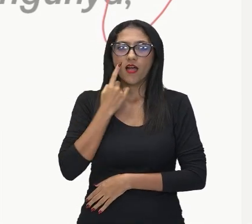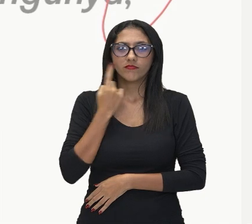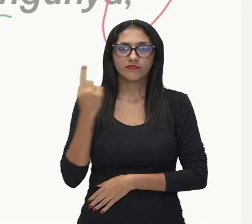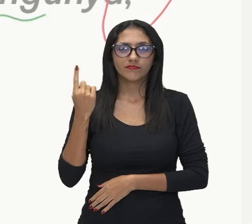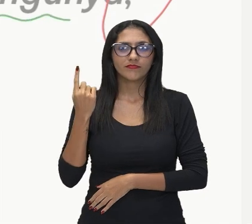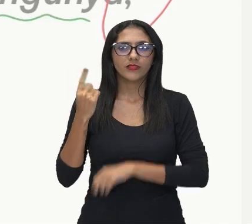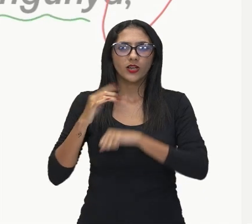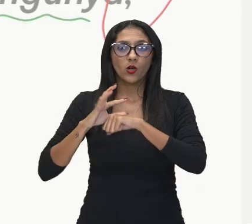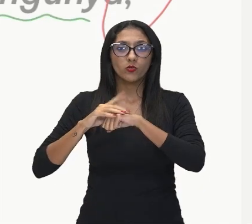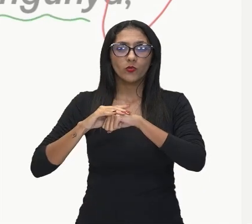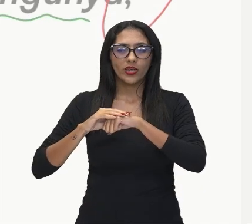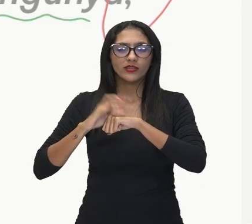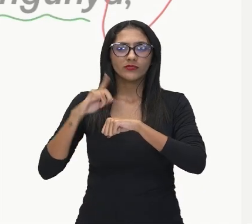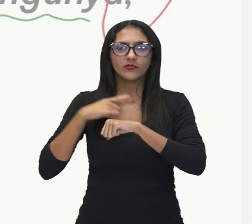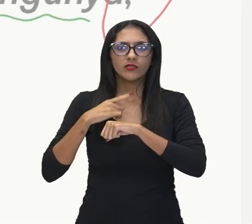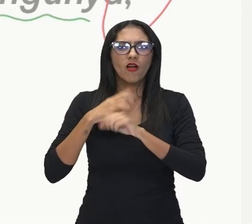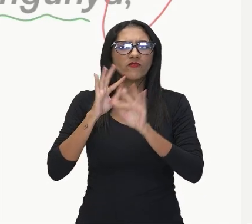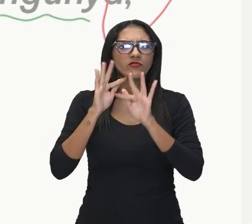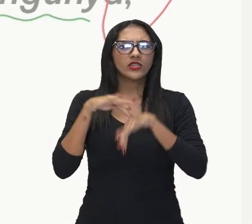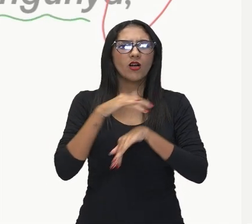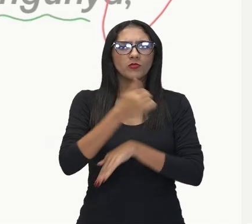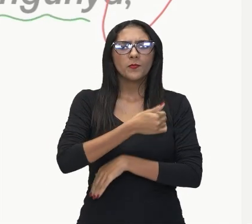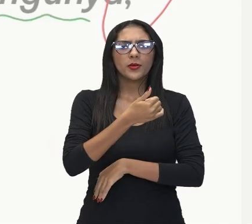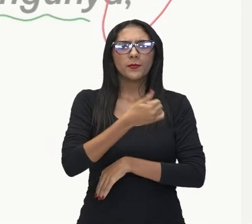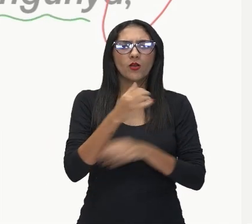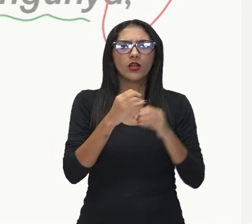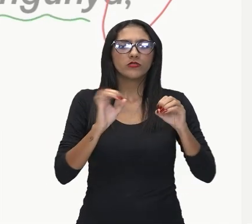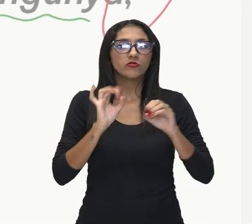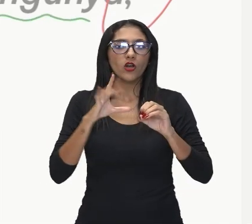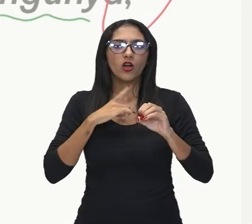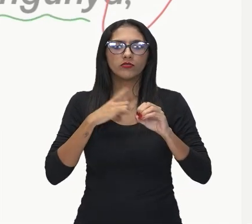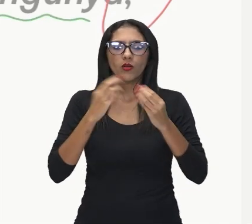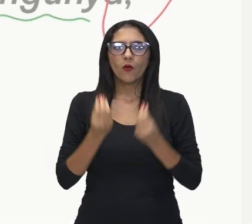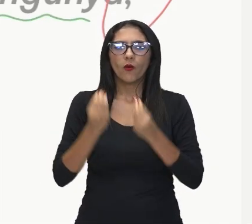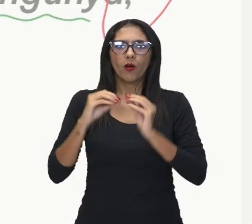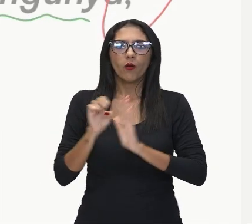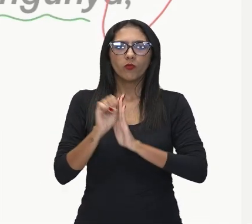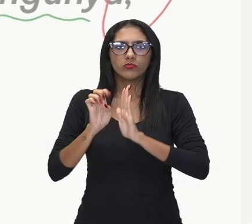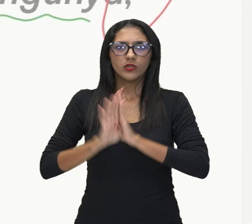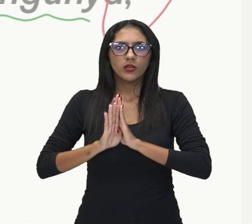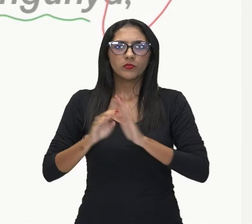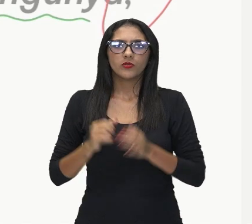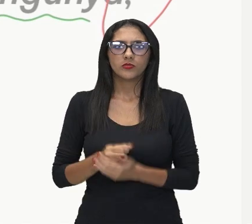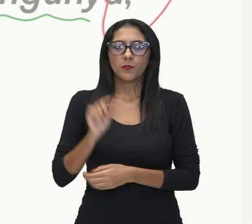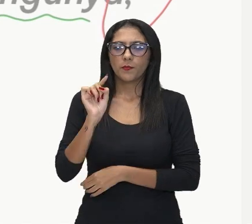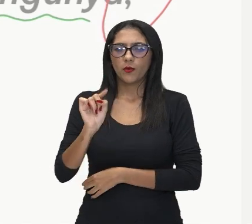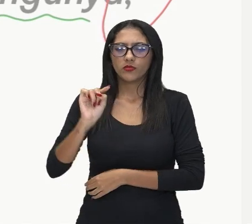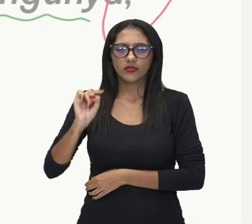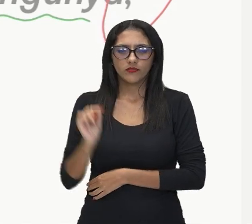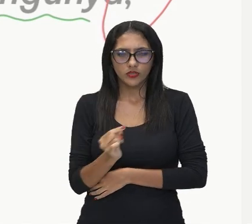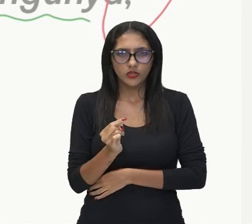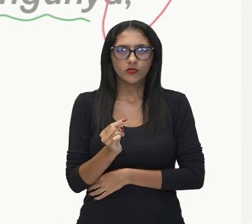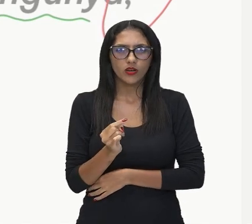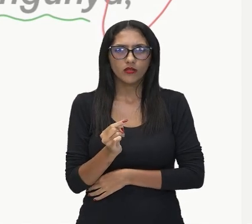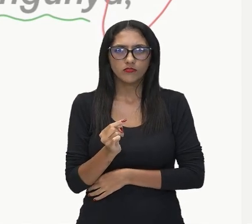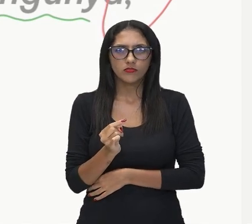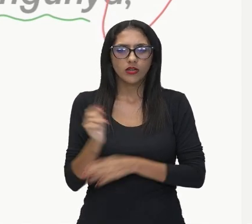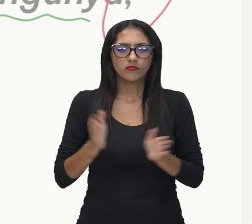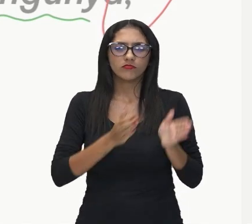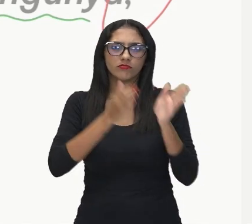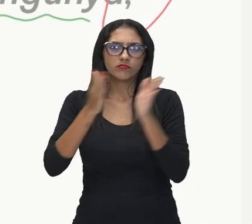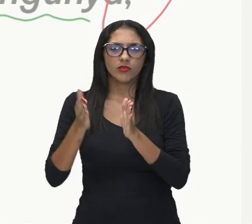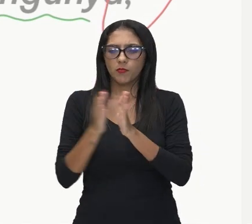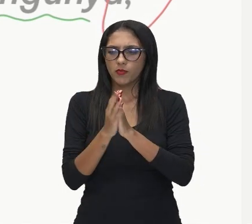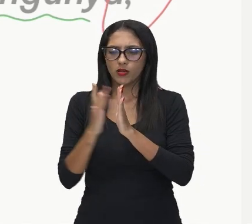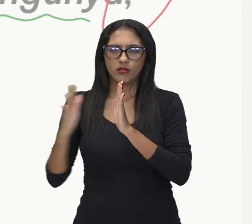que o final da primeira oração, eu tenho apenas o acréscimo de um ponto e vírgula e a escrita na sequência da segunda